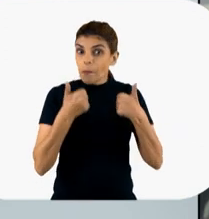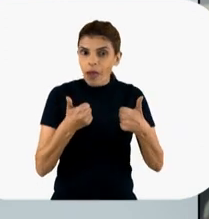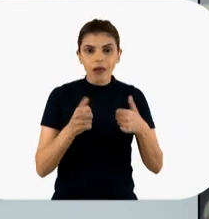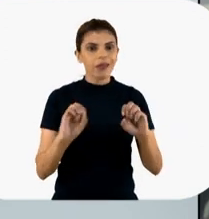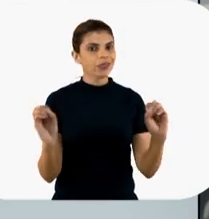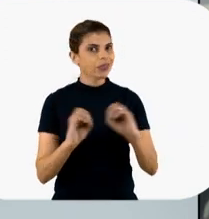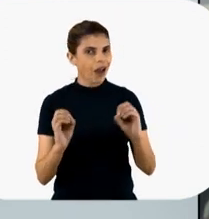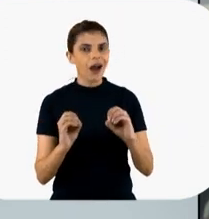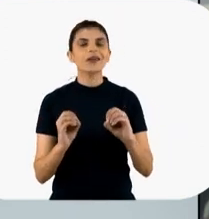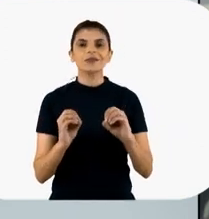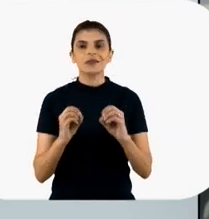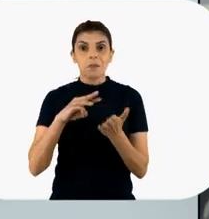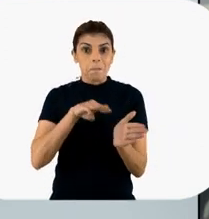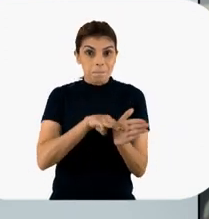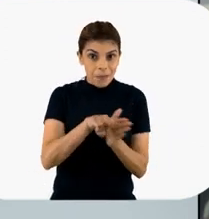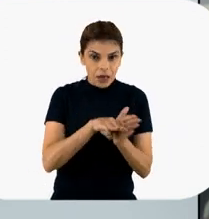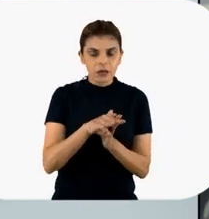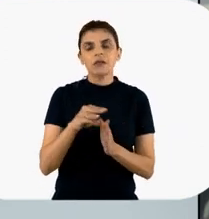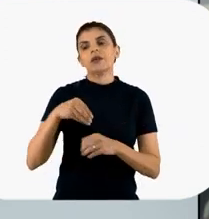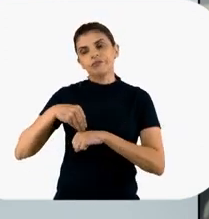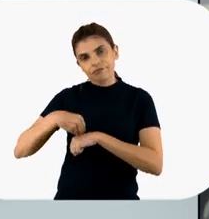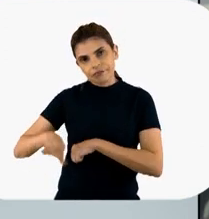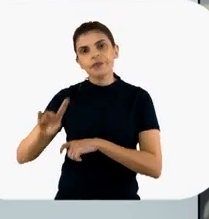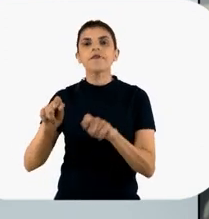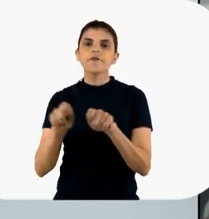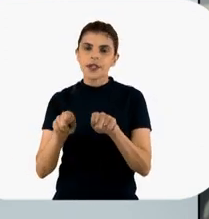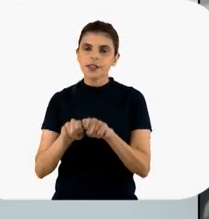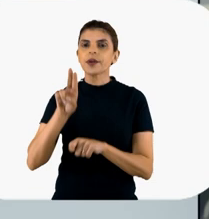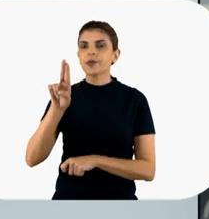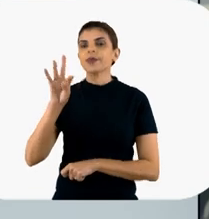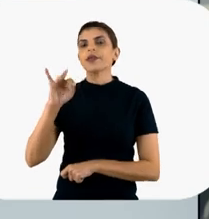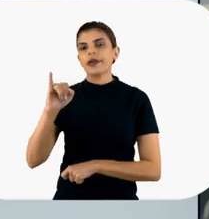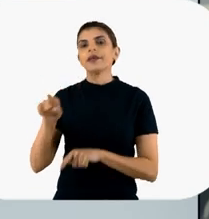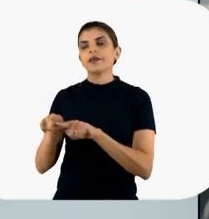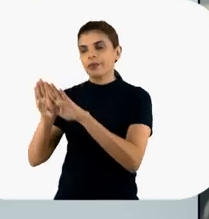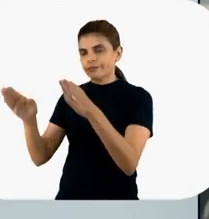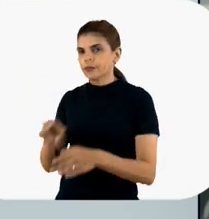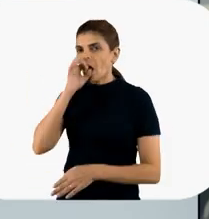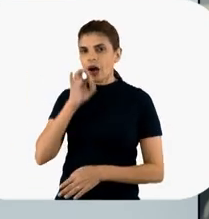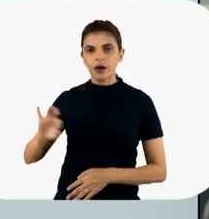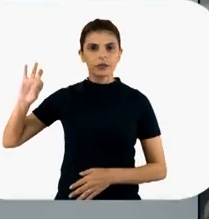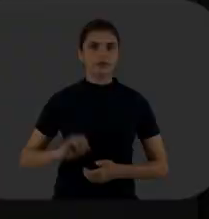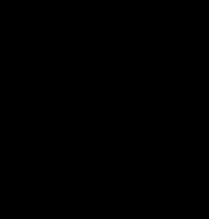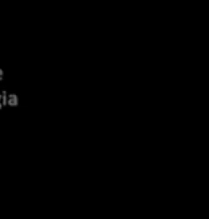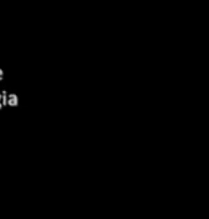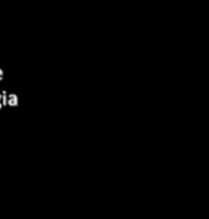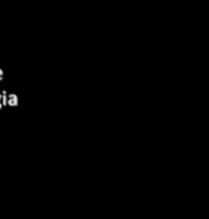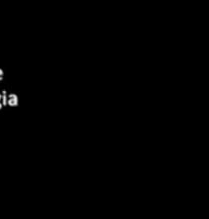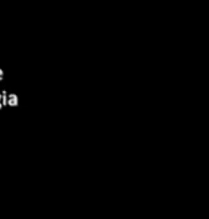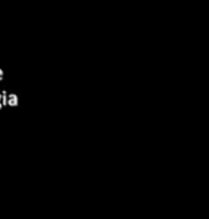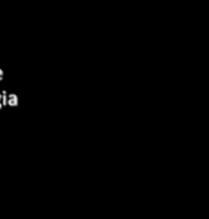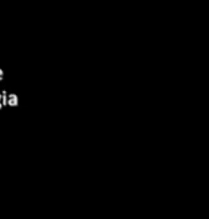bem acoplado num desses métodos, é recomendado proceder para intubação e ventilação mecânica invasiva.